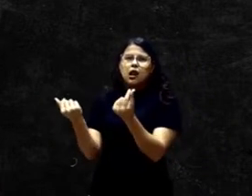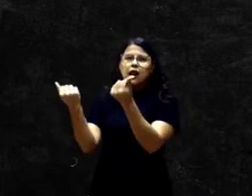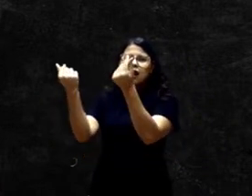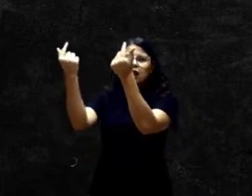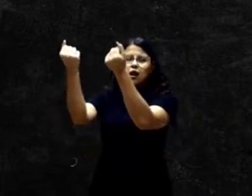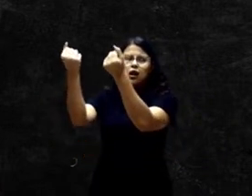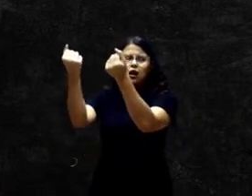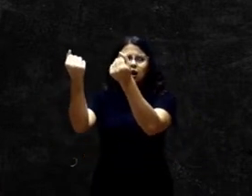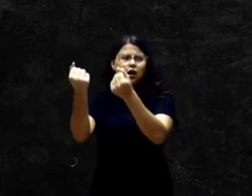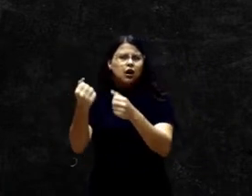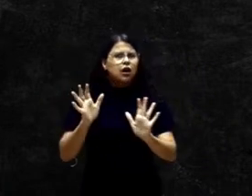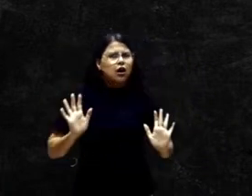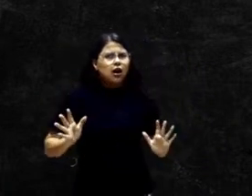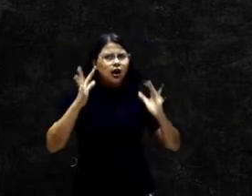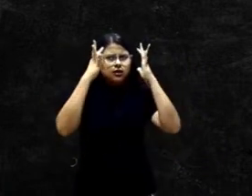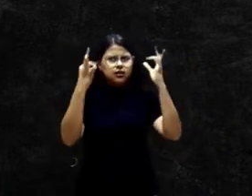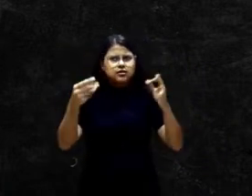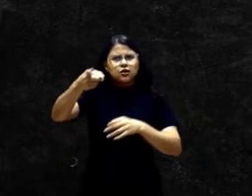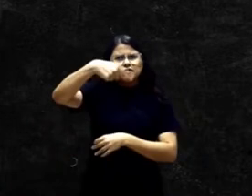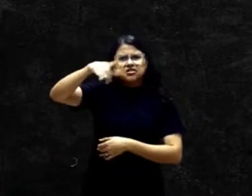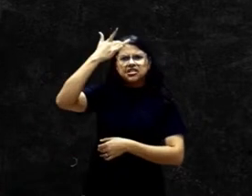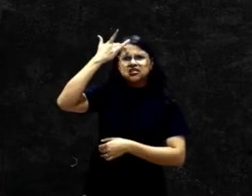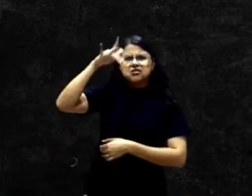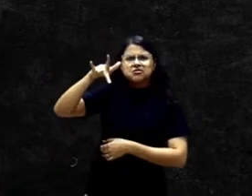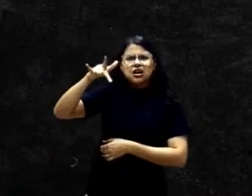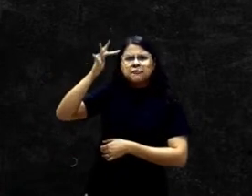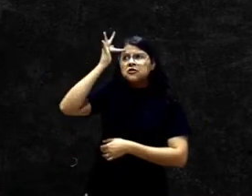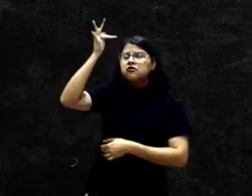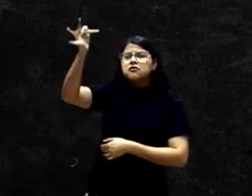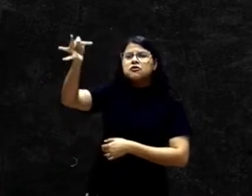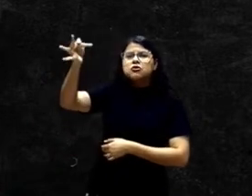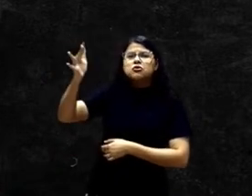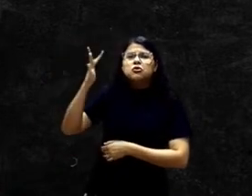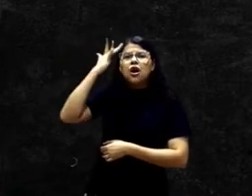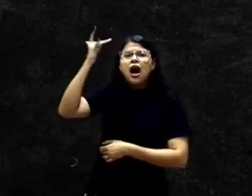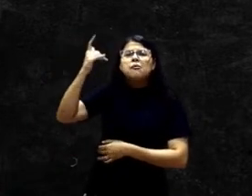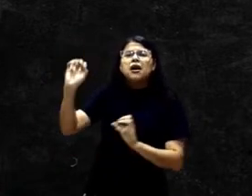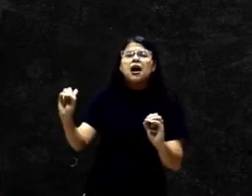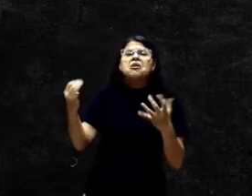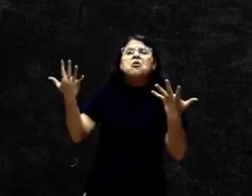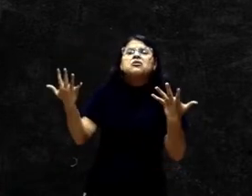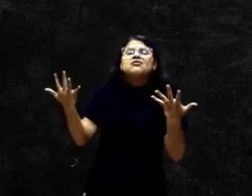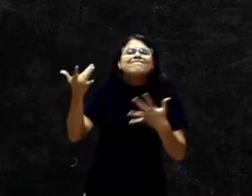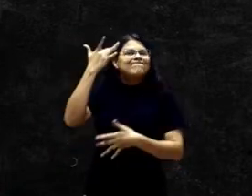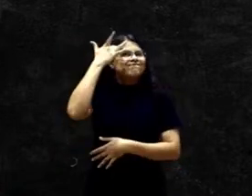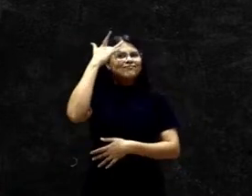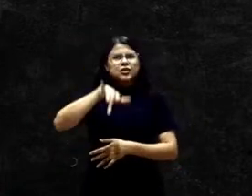Vocês não sabem o que acontecerá amanhã. O que que é a vida de